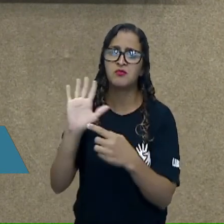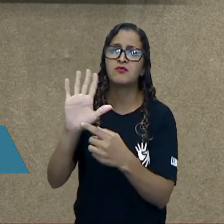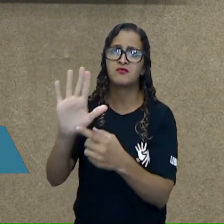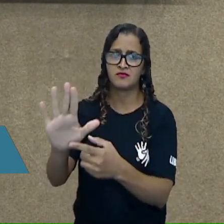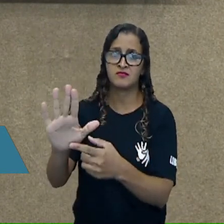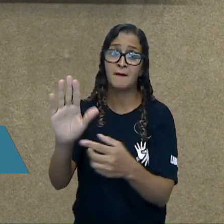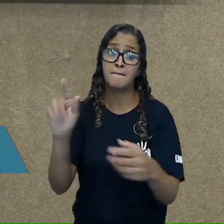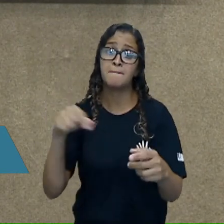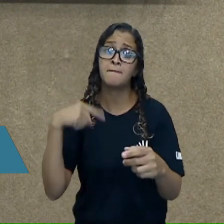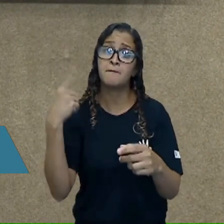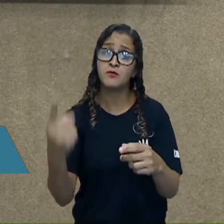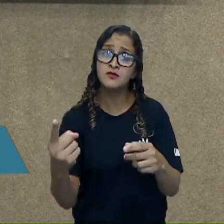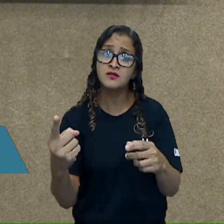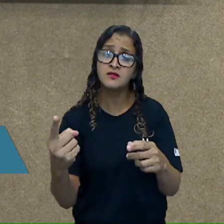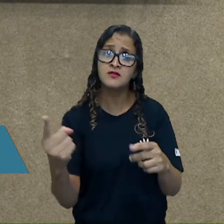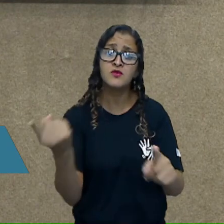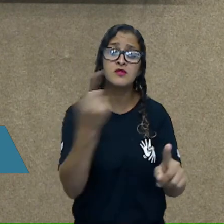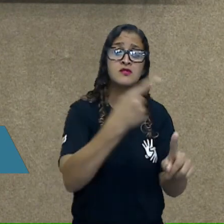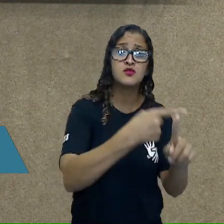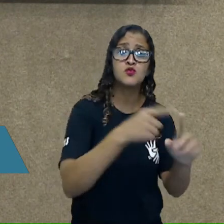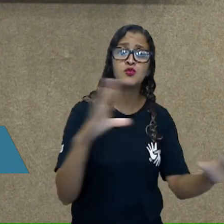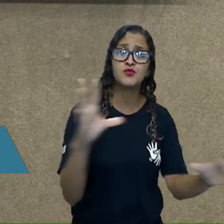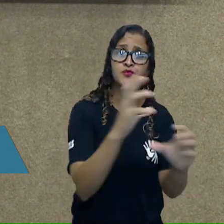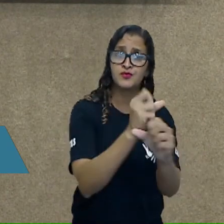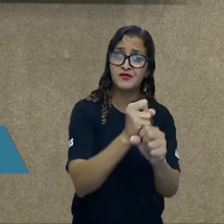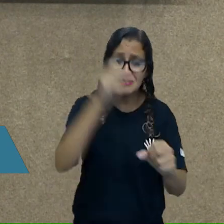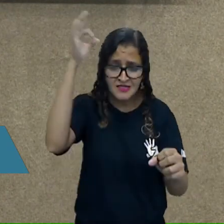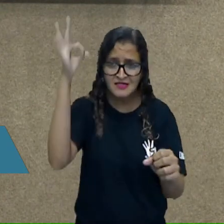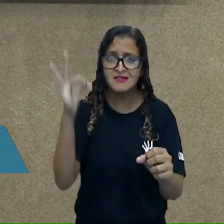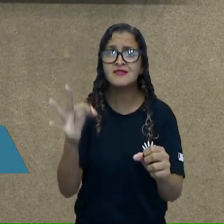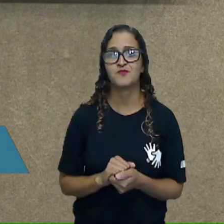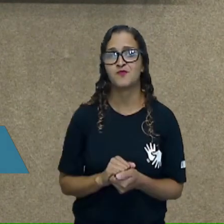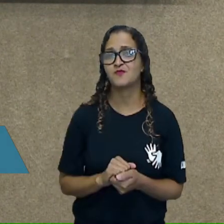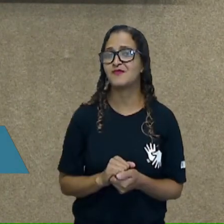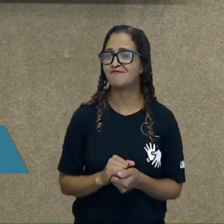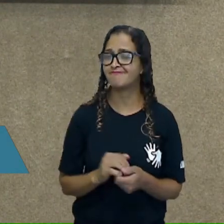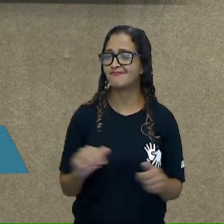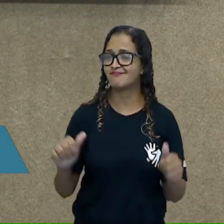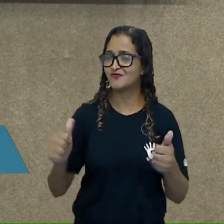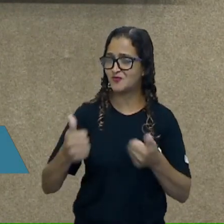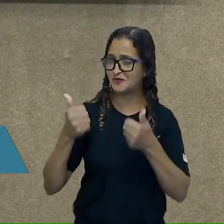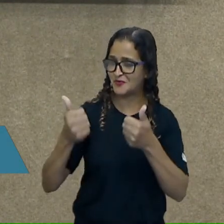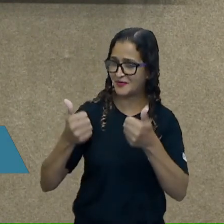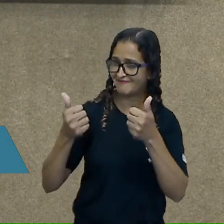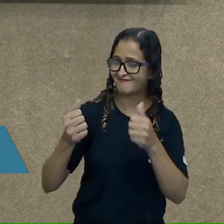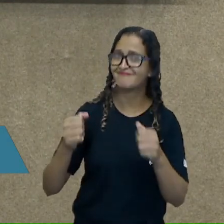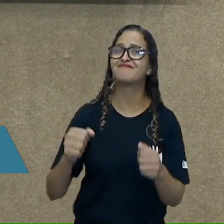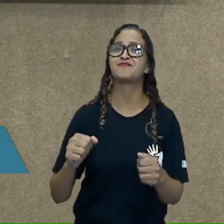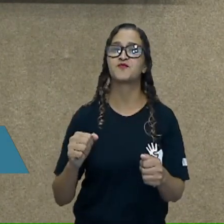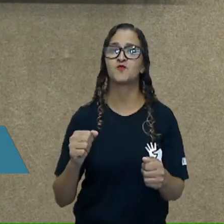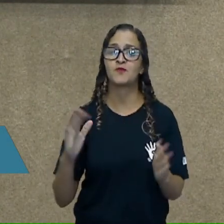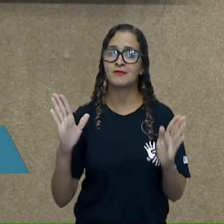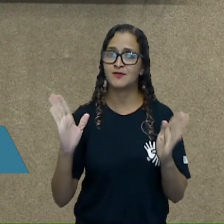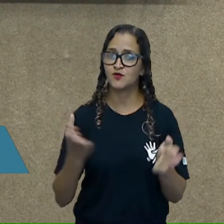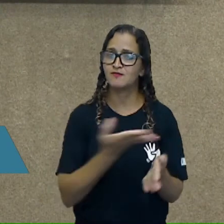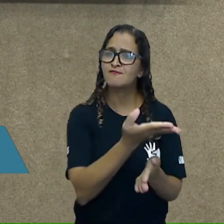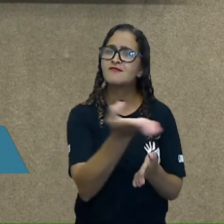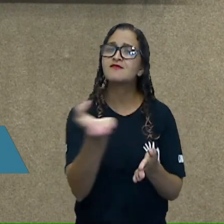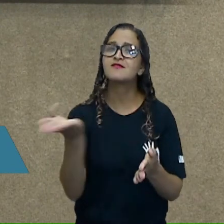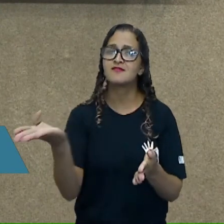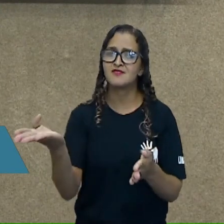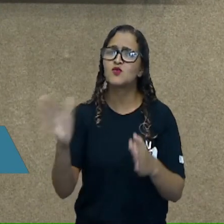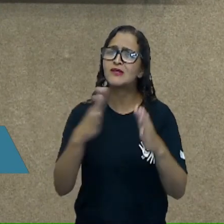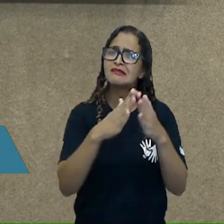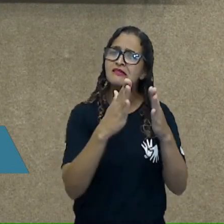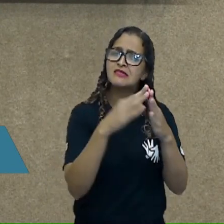e somou, você fez a contagem, você vai acertar o valor. Muito bem. Agora é com vocês aí